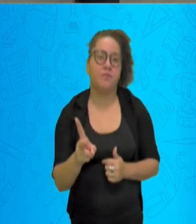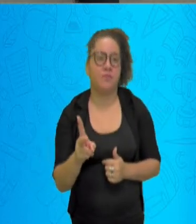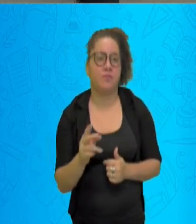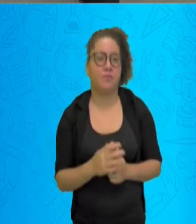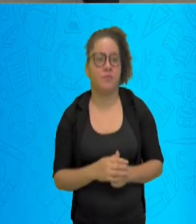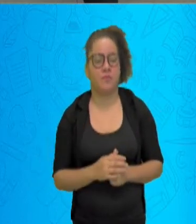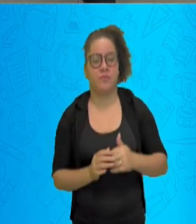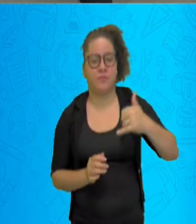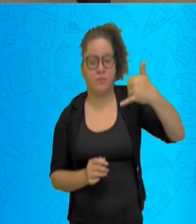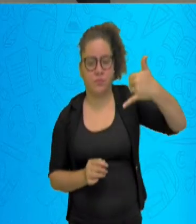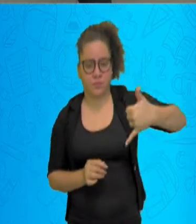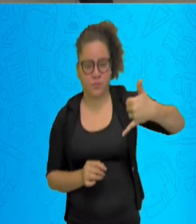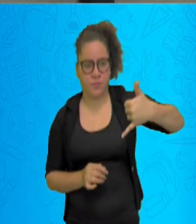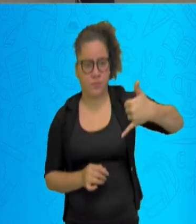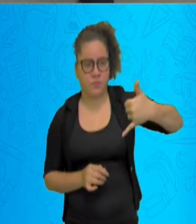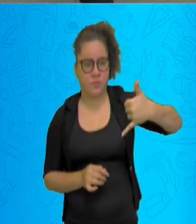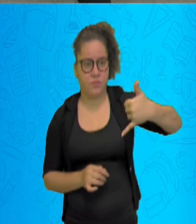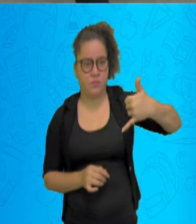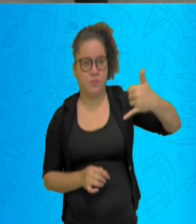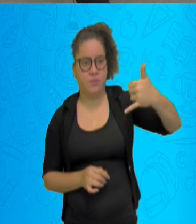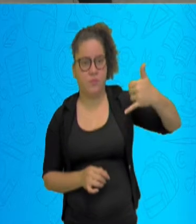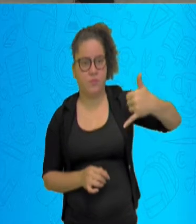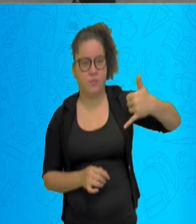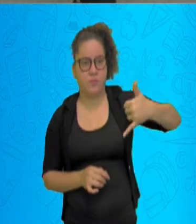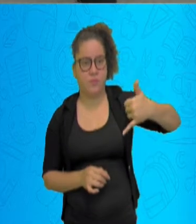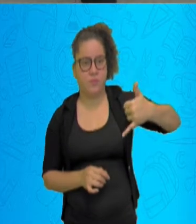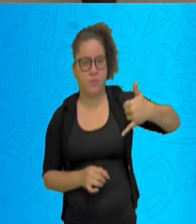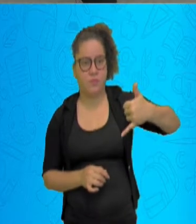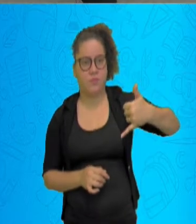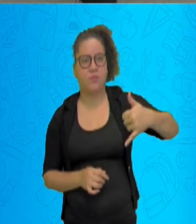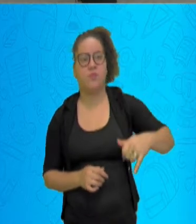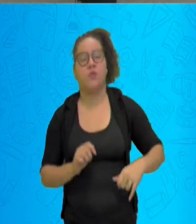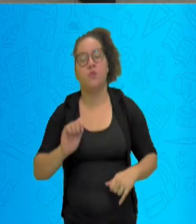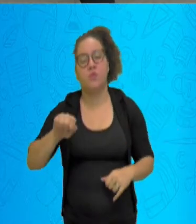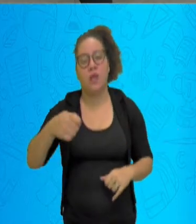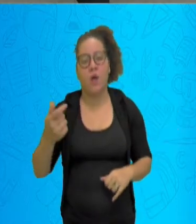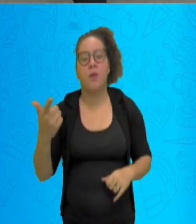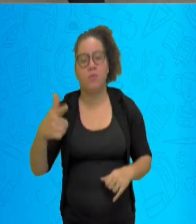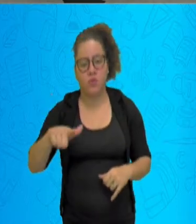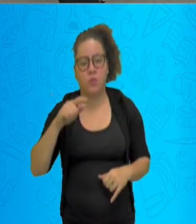Ó, chave de novo, repetir o sinal, olha.